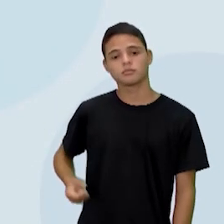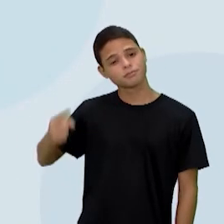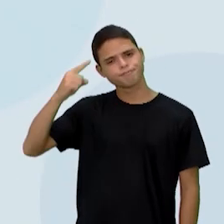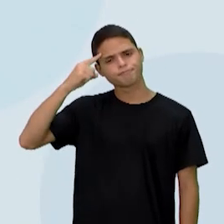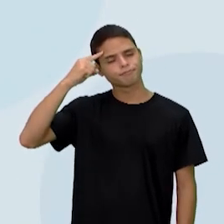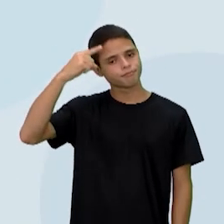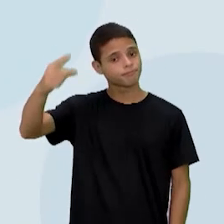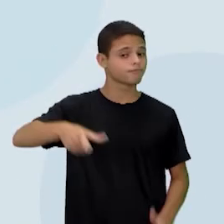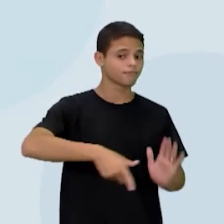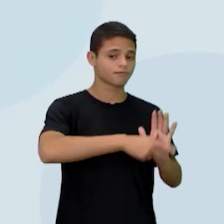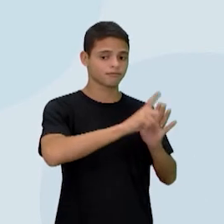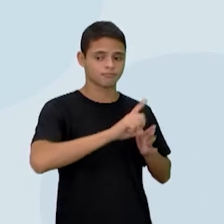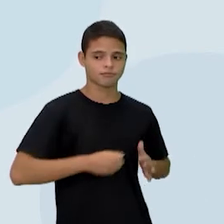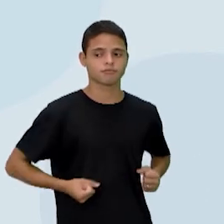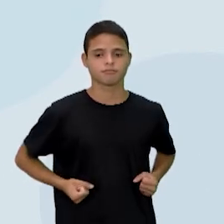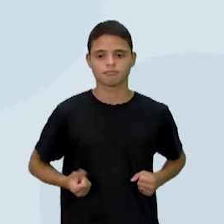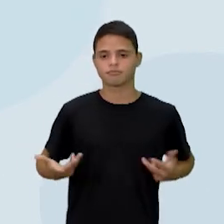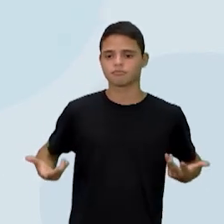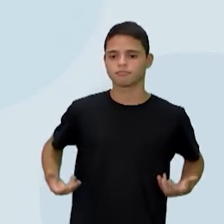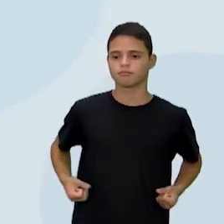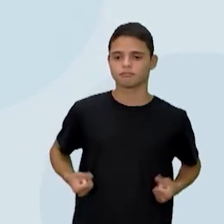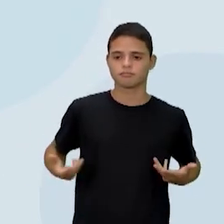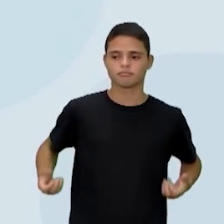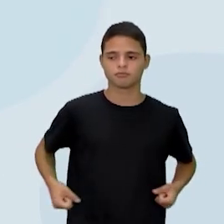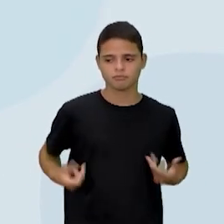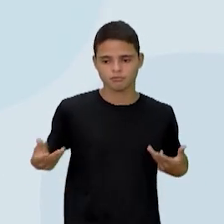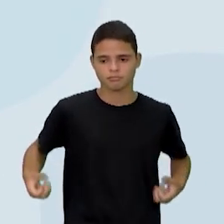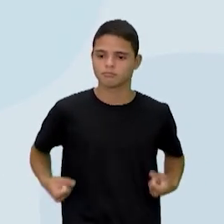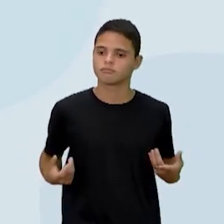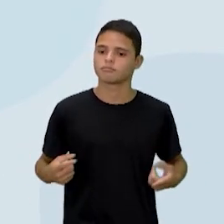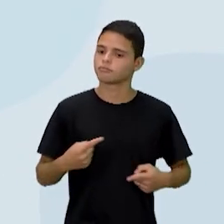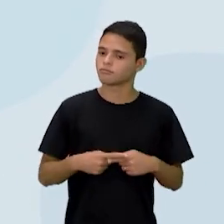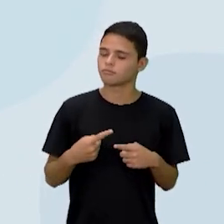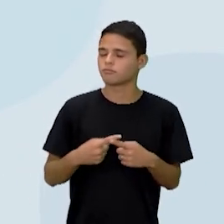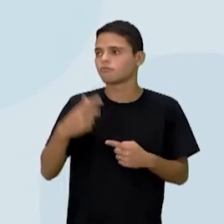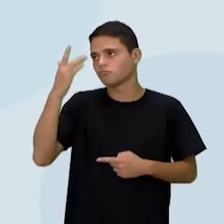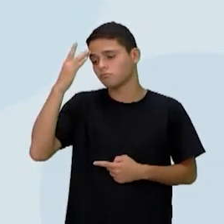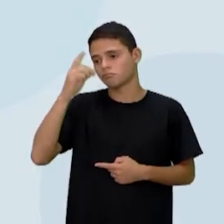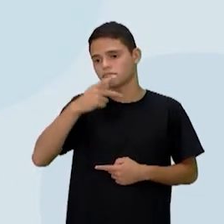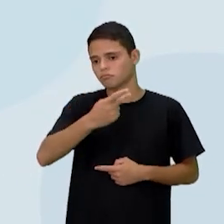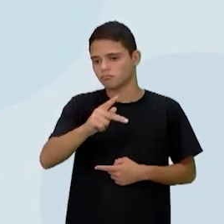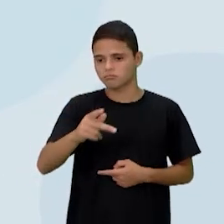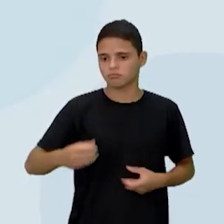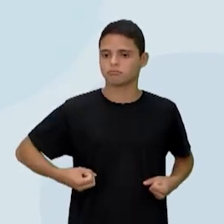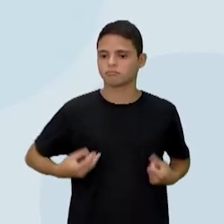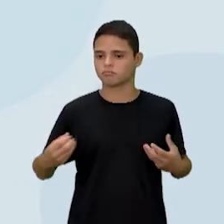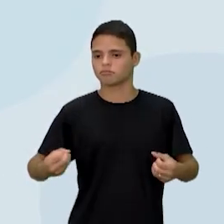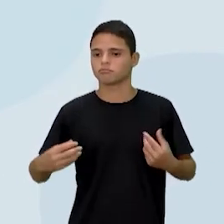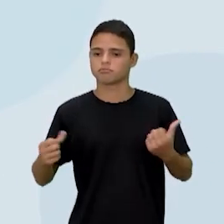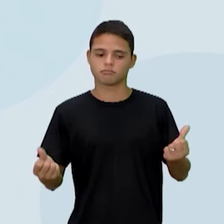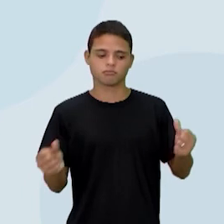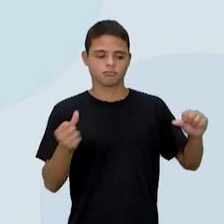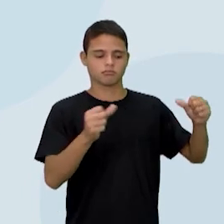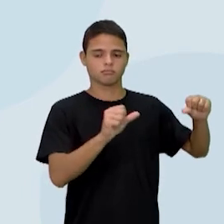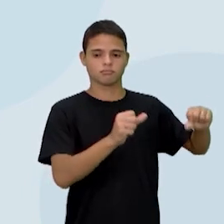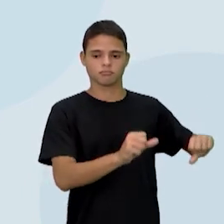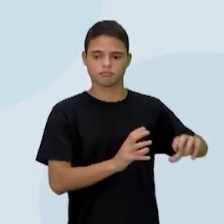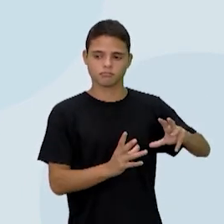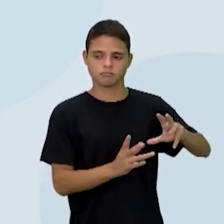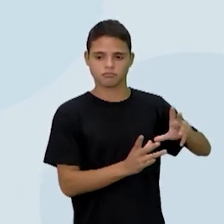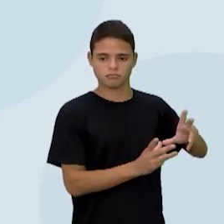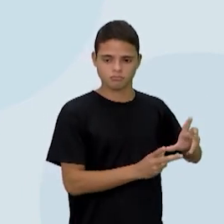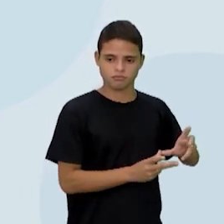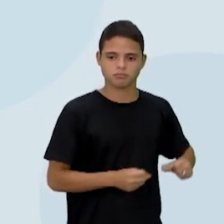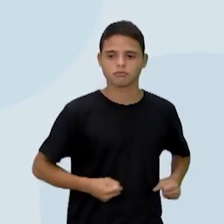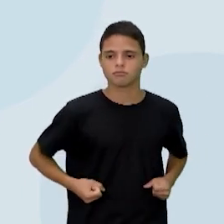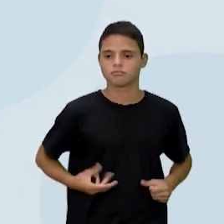de consumir. Não é só questão de cuidado orçamentário. O consumo inconsciente prejudica o planeta em pelo menos duas frentes: